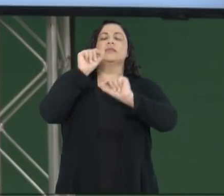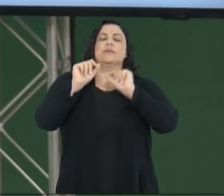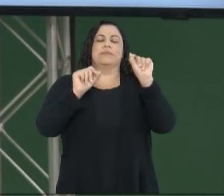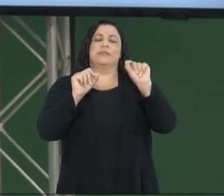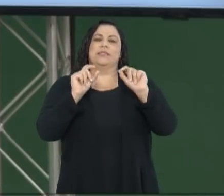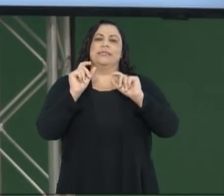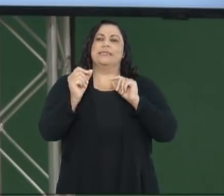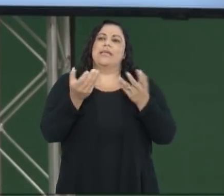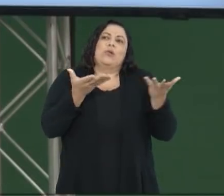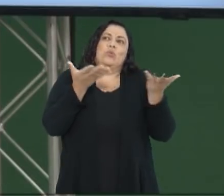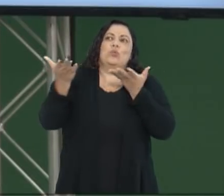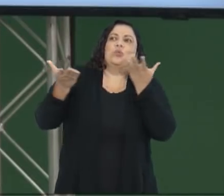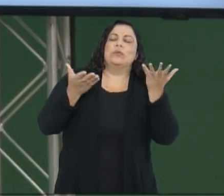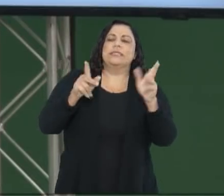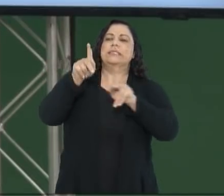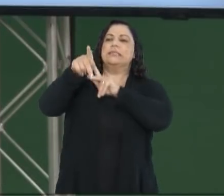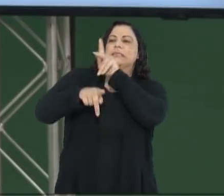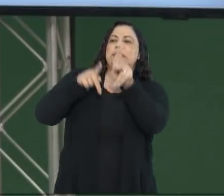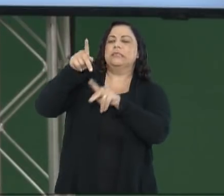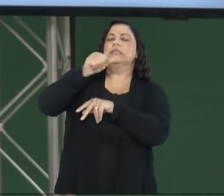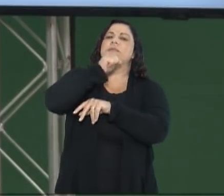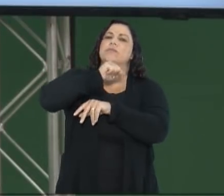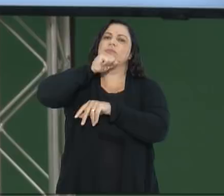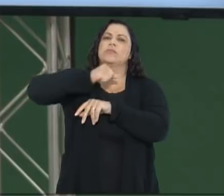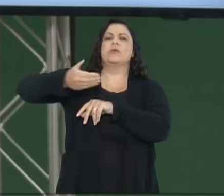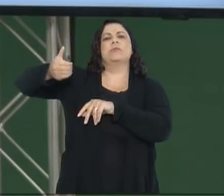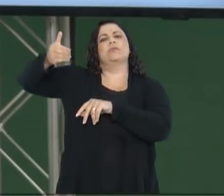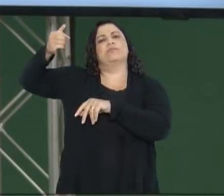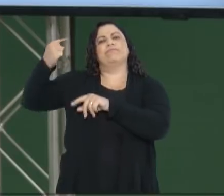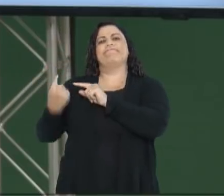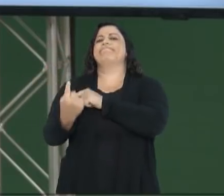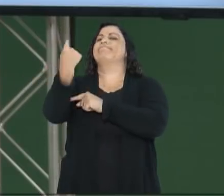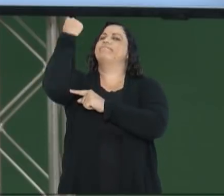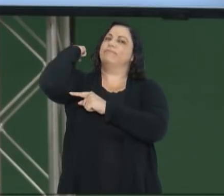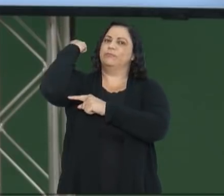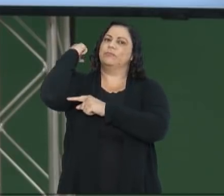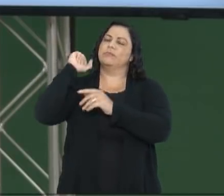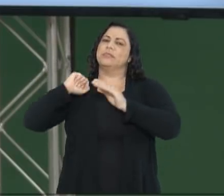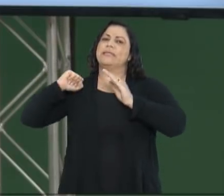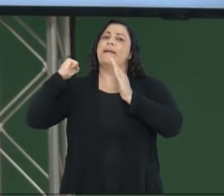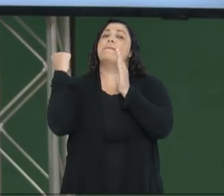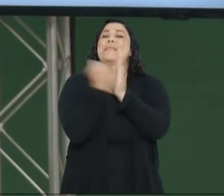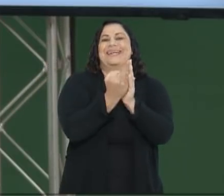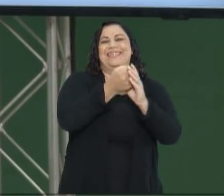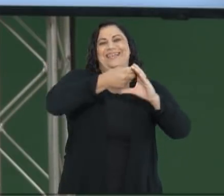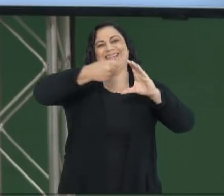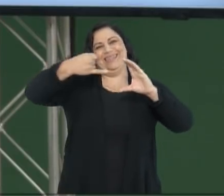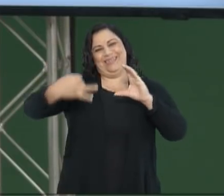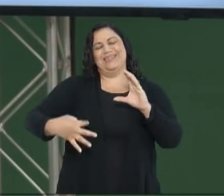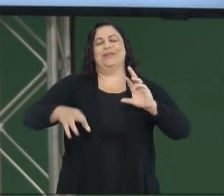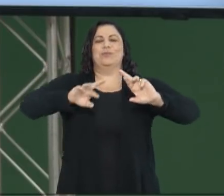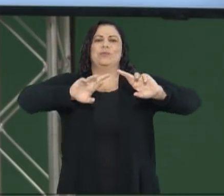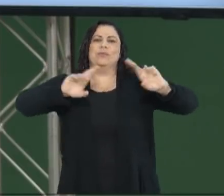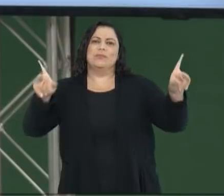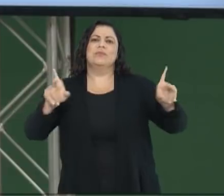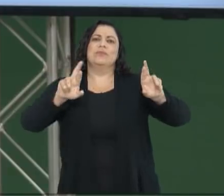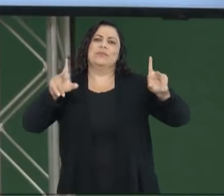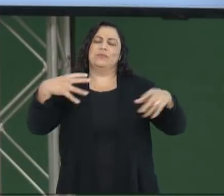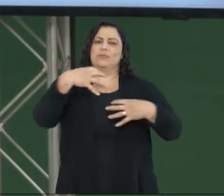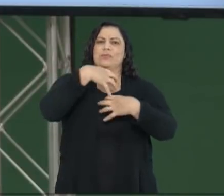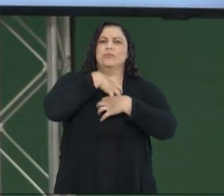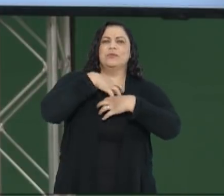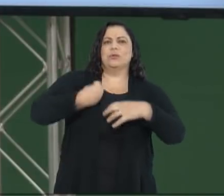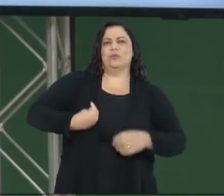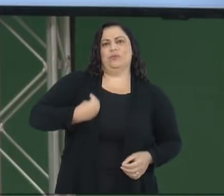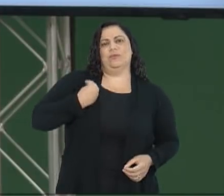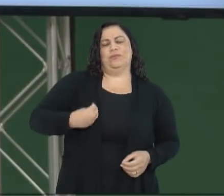né, desses povos antigos ali e que ficaram, que marcaram essas características, essas diferenças nos modos de